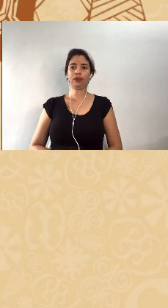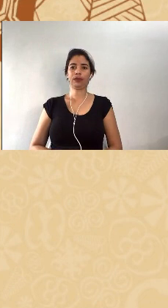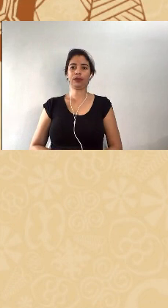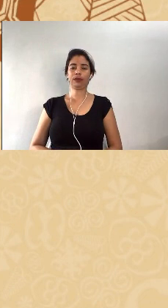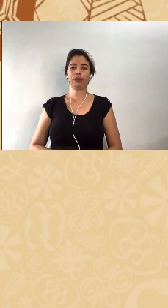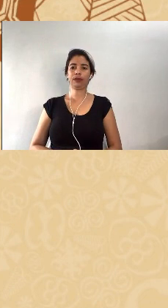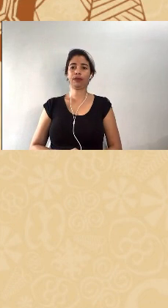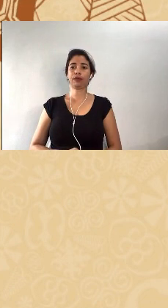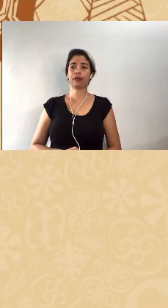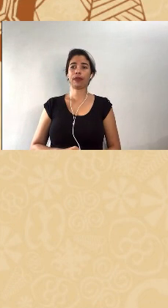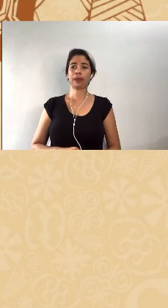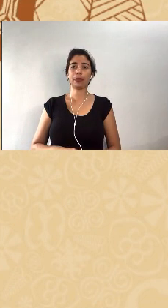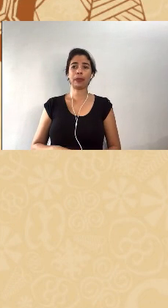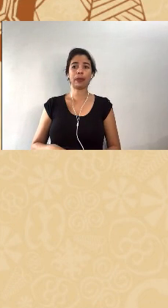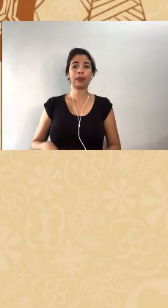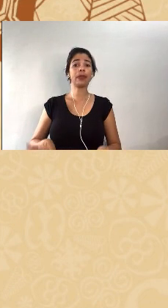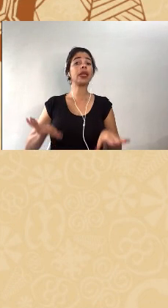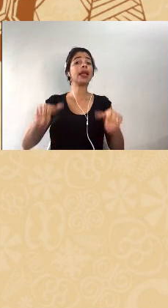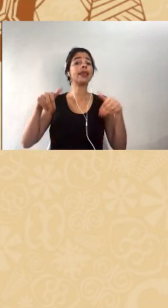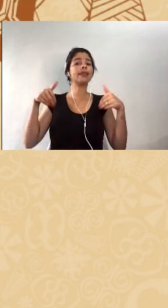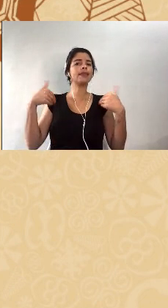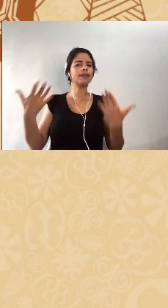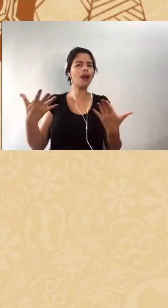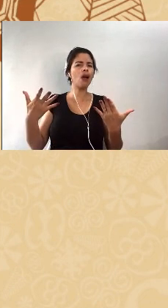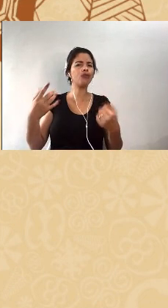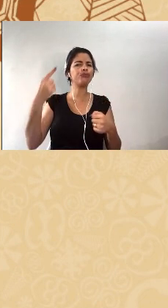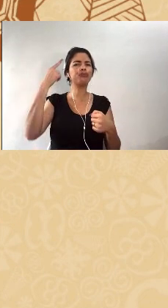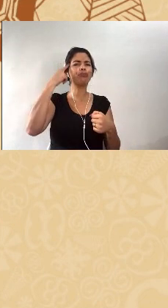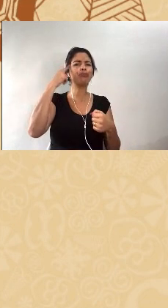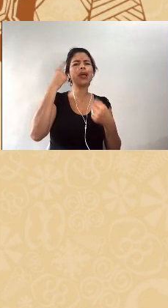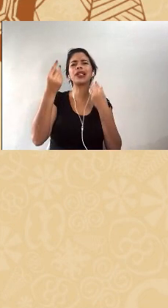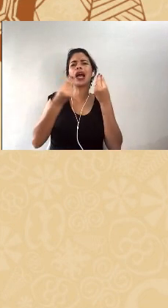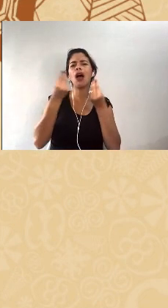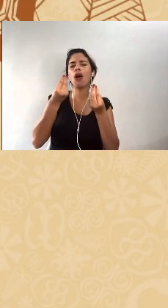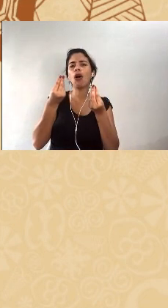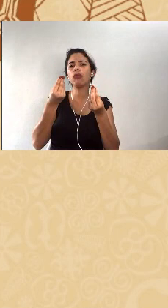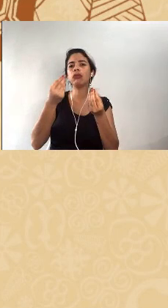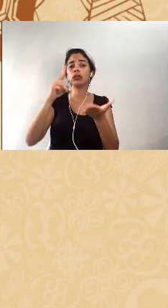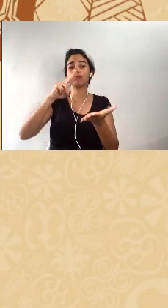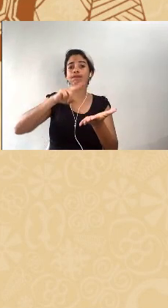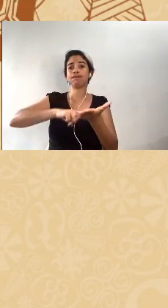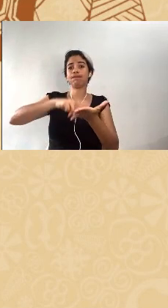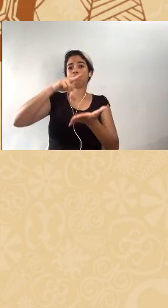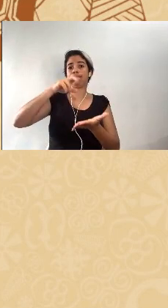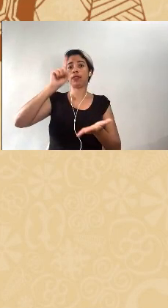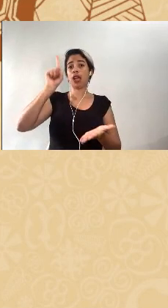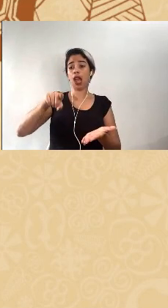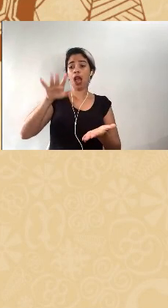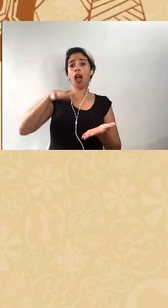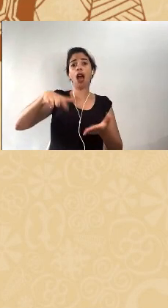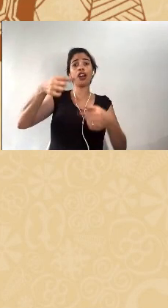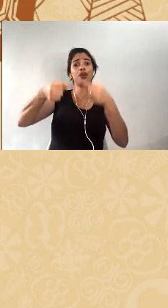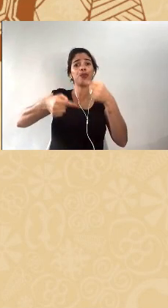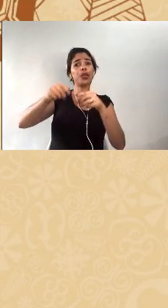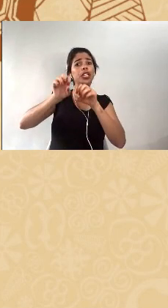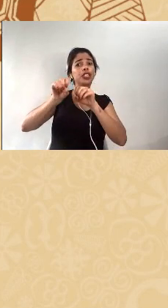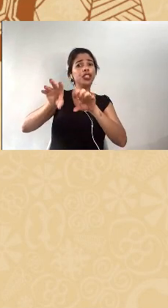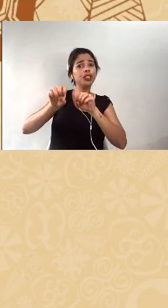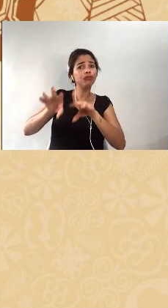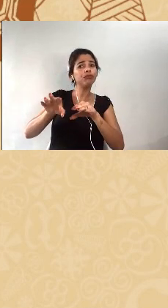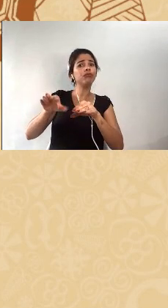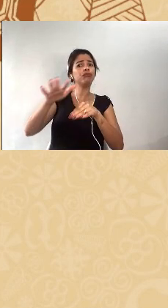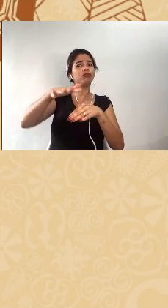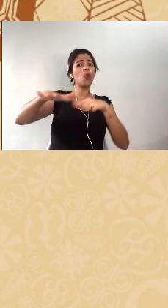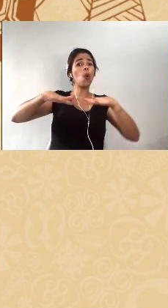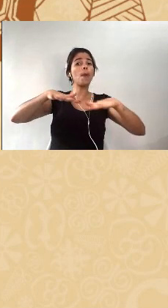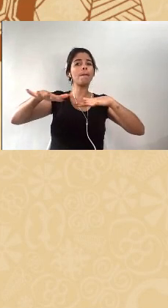Então, o que ela nos convida a pensar, né, a reconhecer, é o protagonismo político e educador do movimento negro, né,